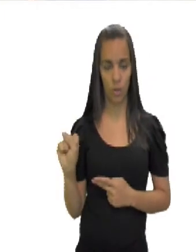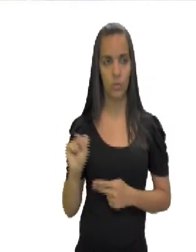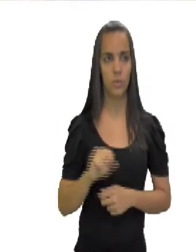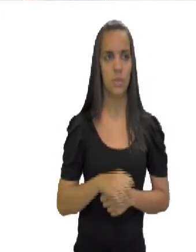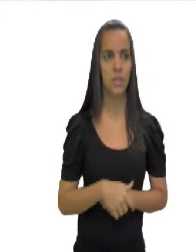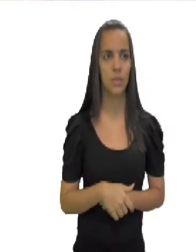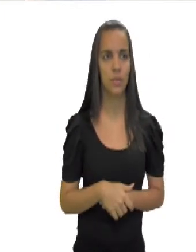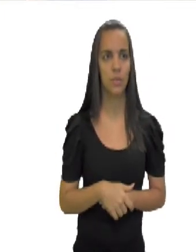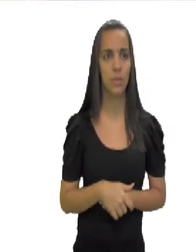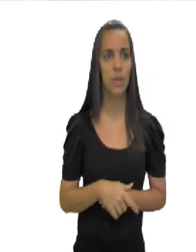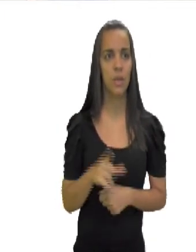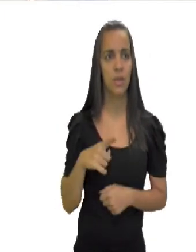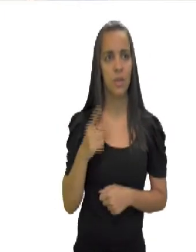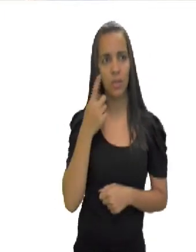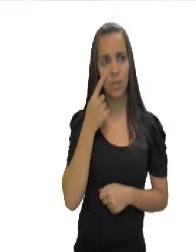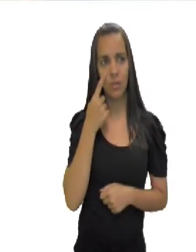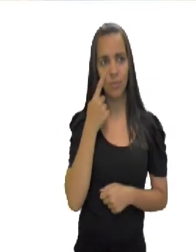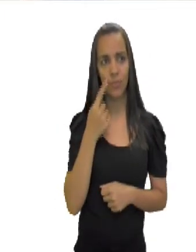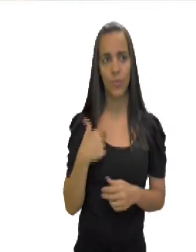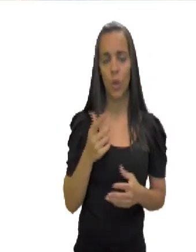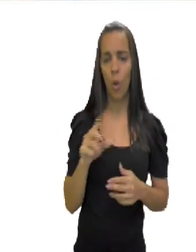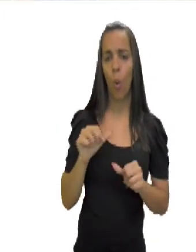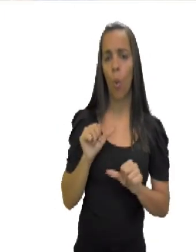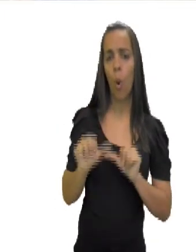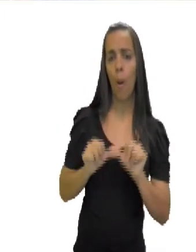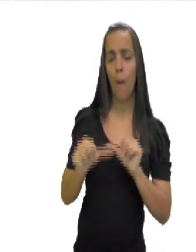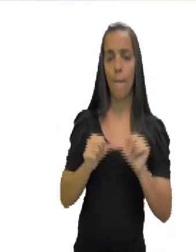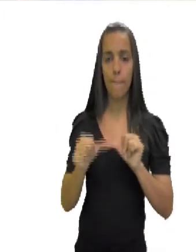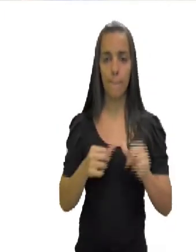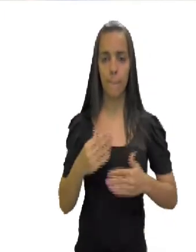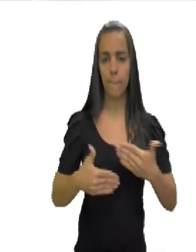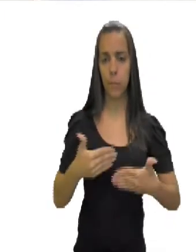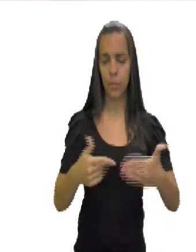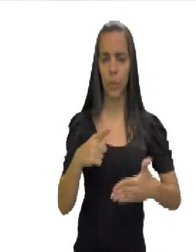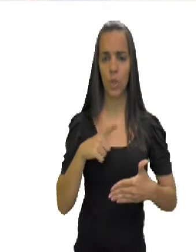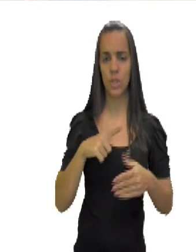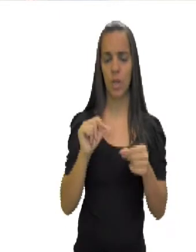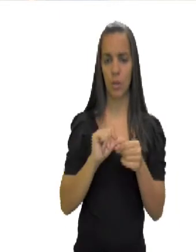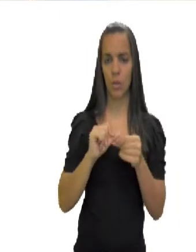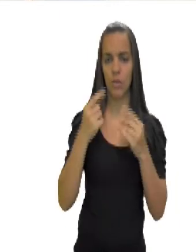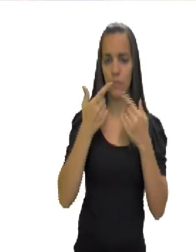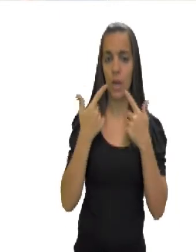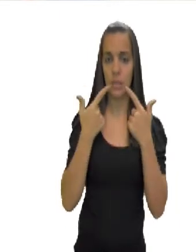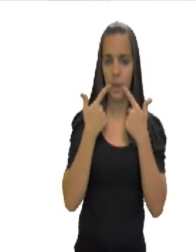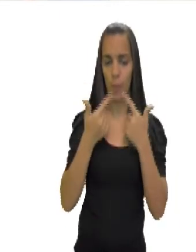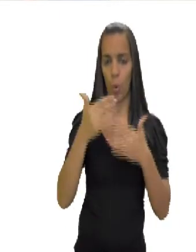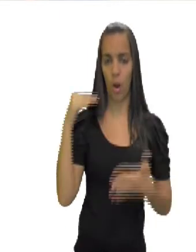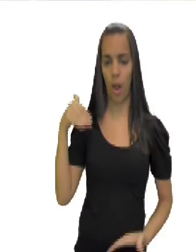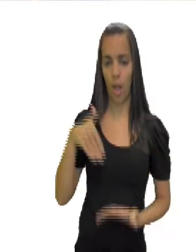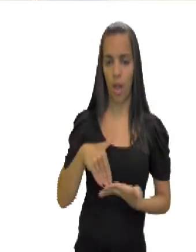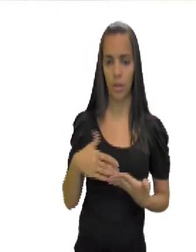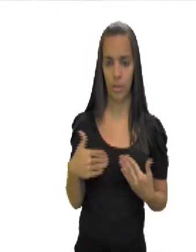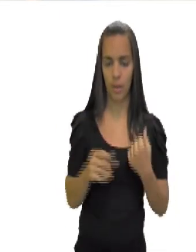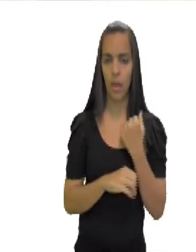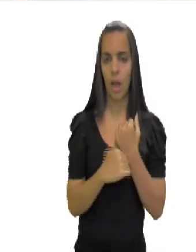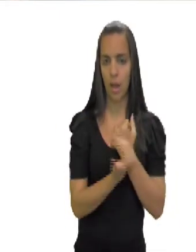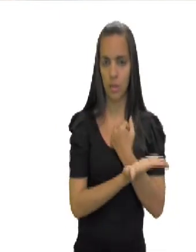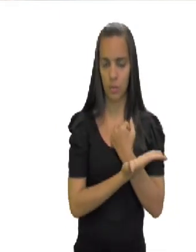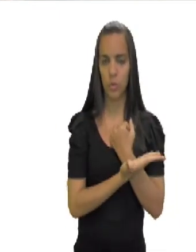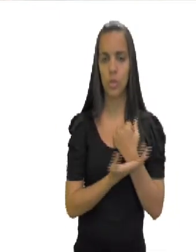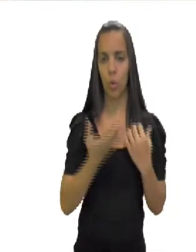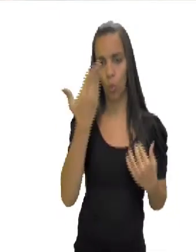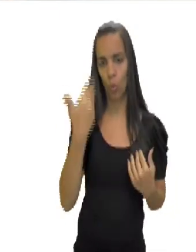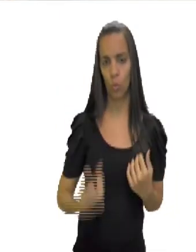o processo que o alimento faz no sistema digestório. Então, ele